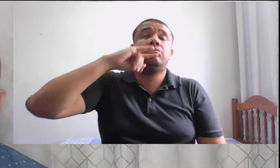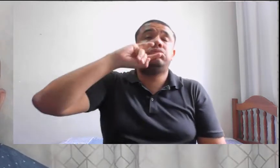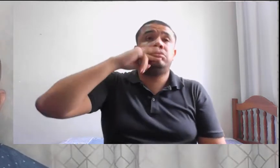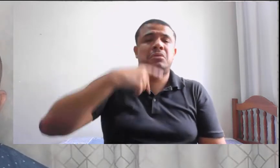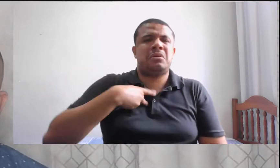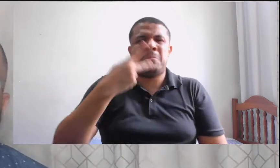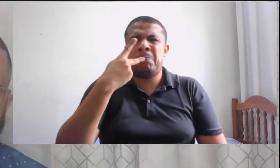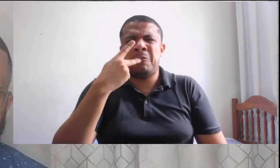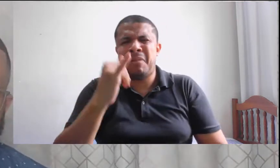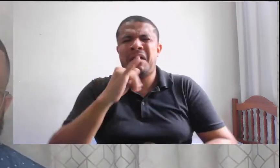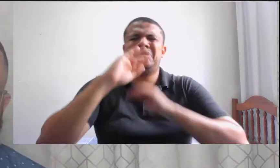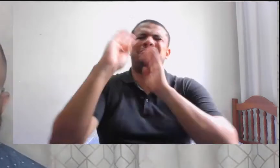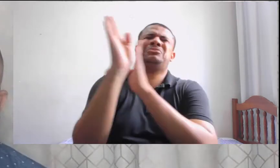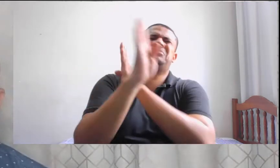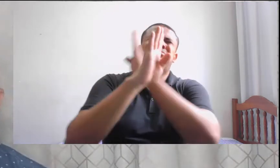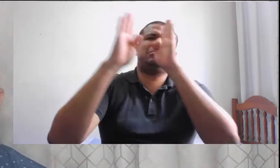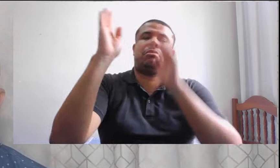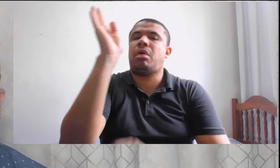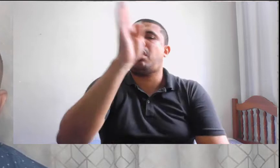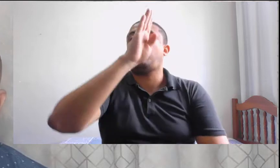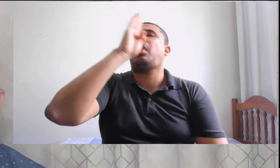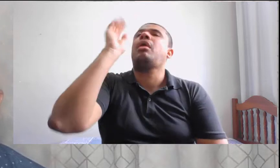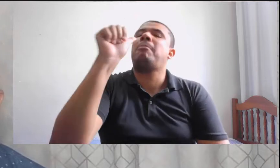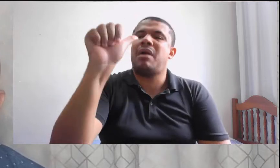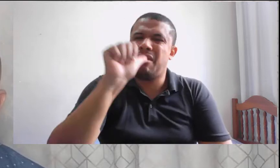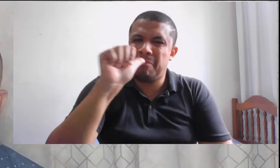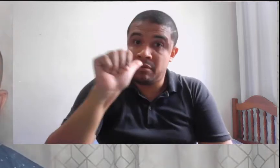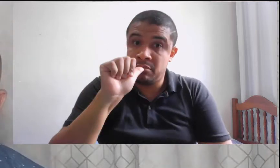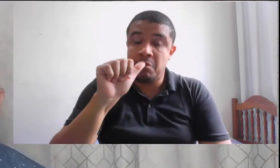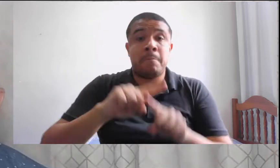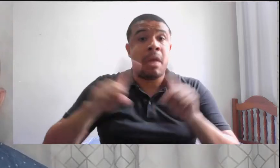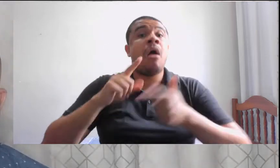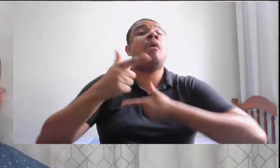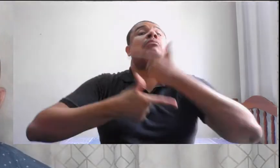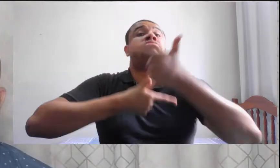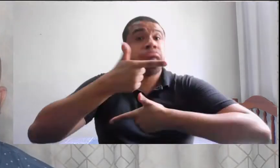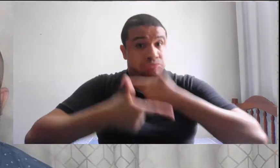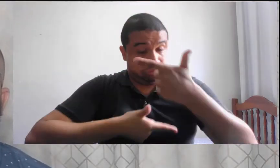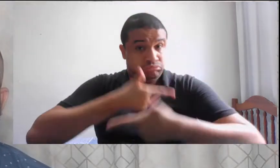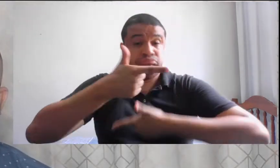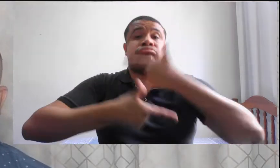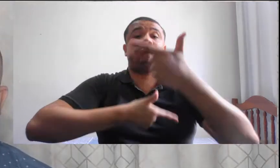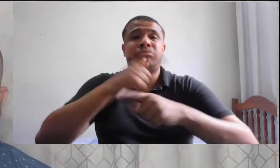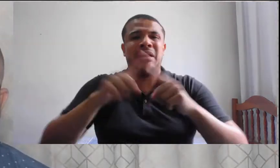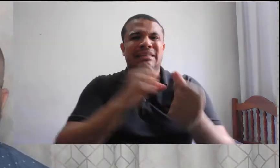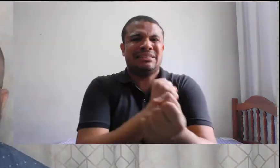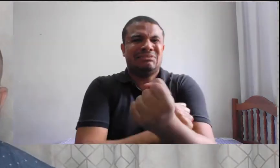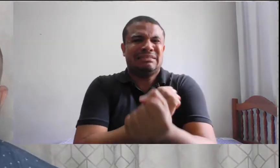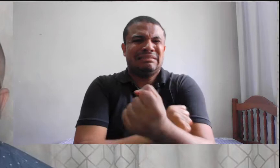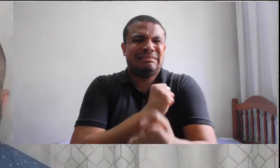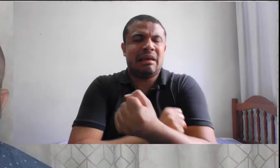Meu pai só andava bêbado. Sempre trabalhou muito, mas o vício do